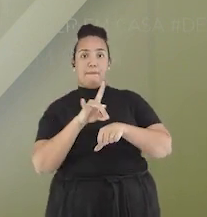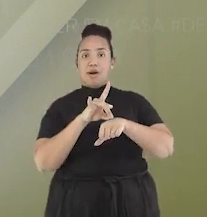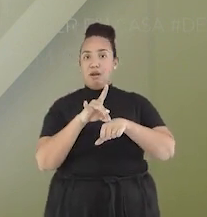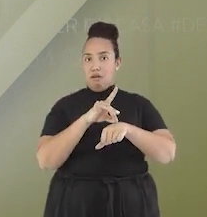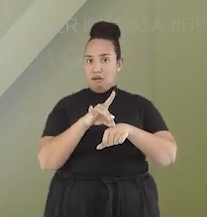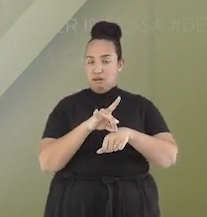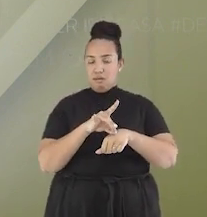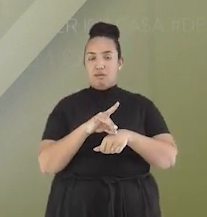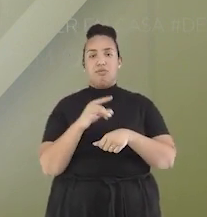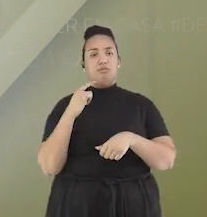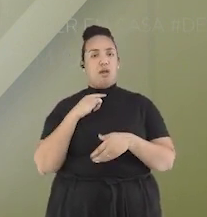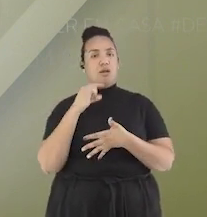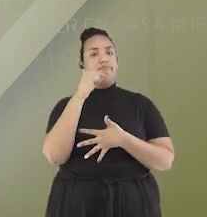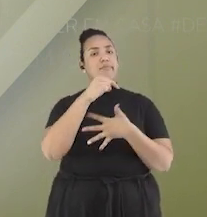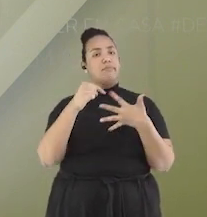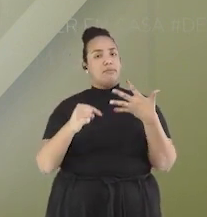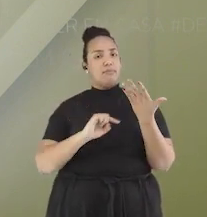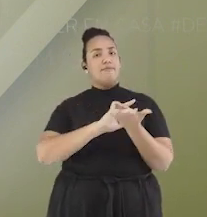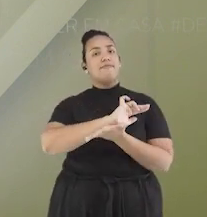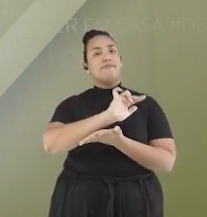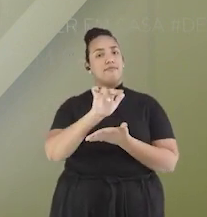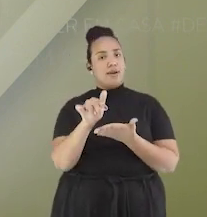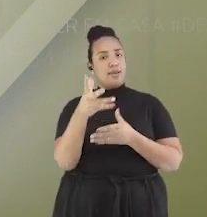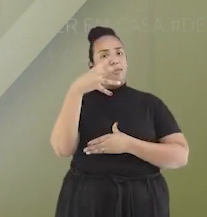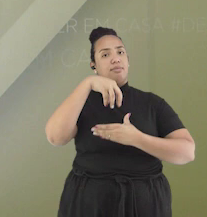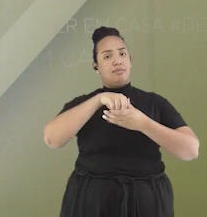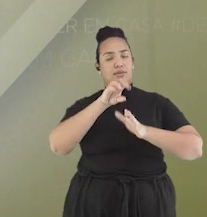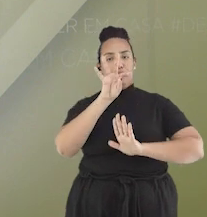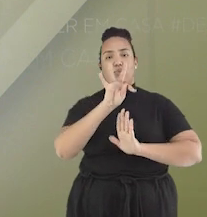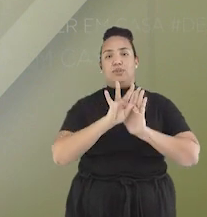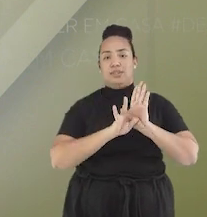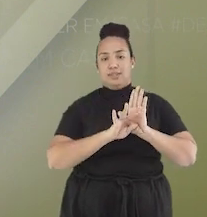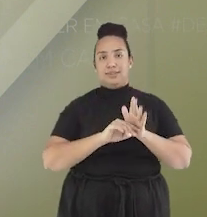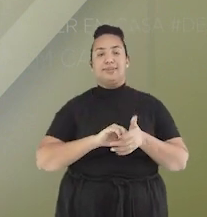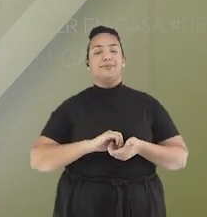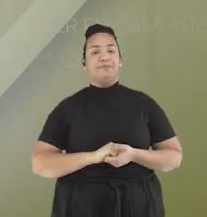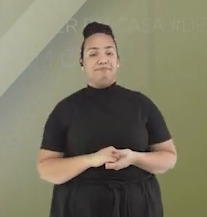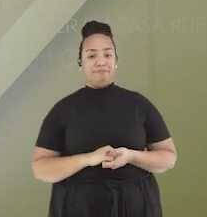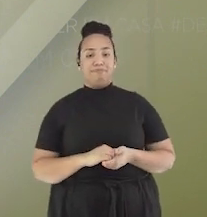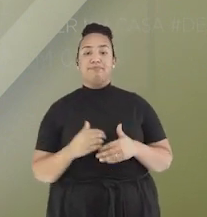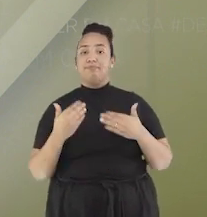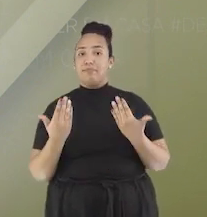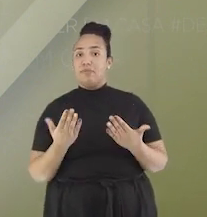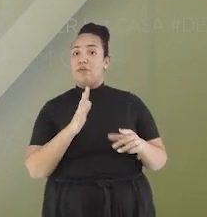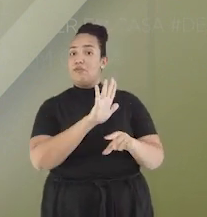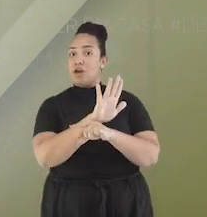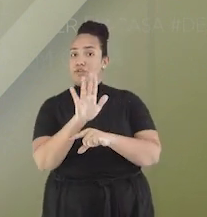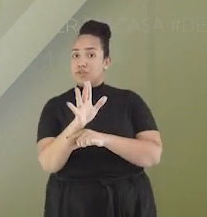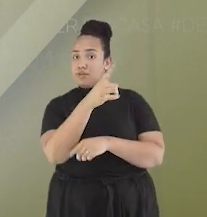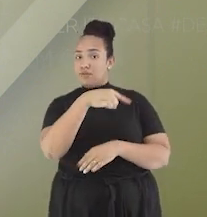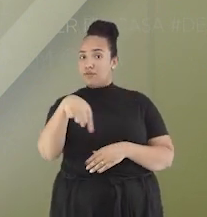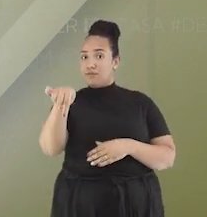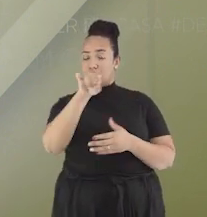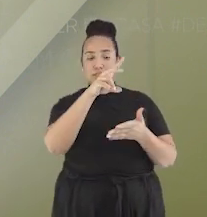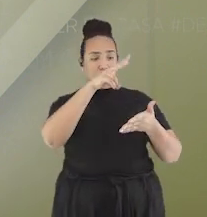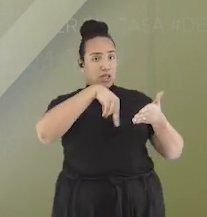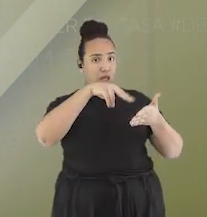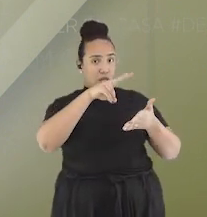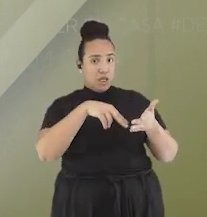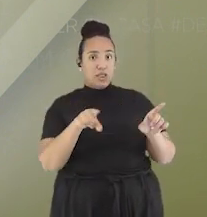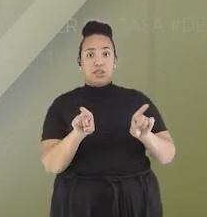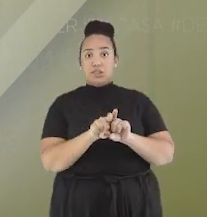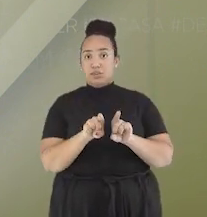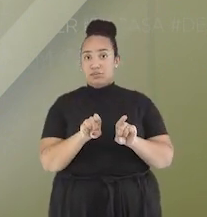no formato caixa alta, em negrito e muito mais são expressas no texto. Tudo isso ajudará